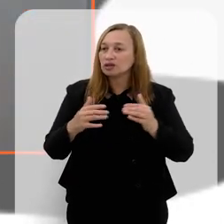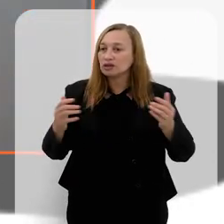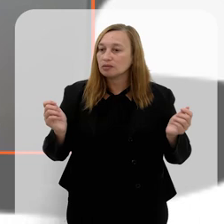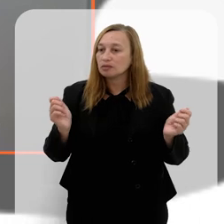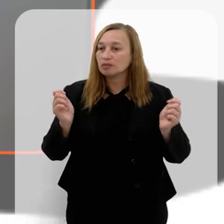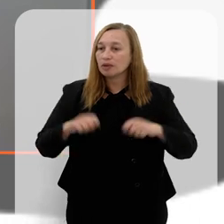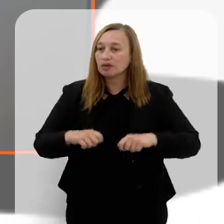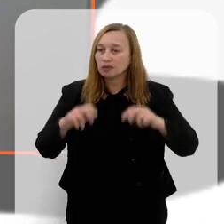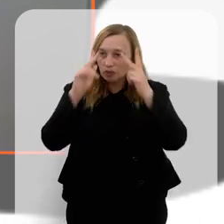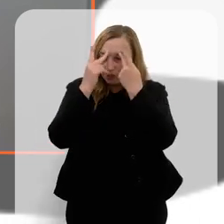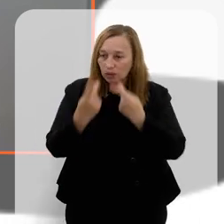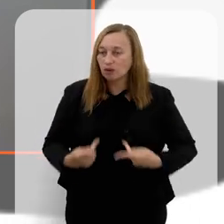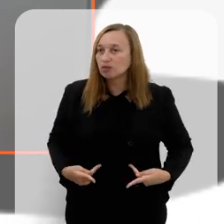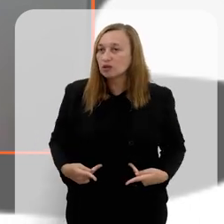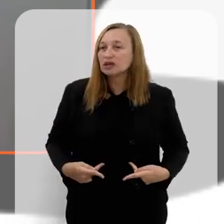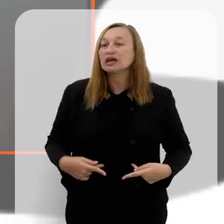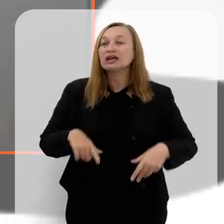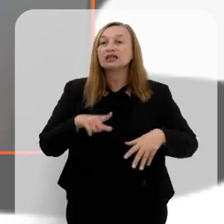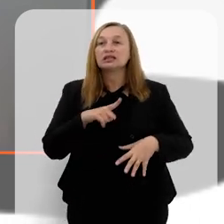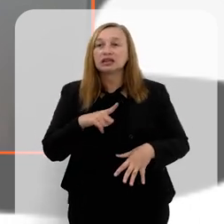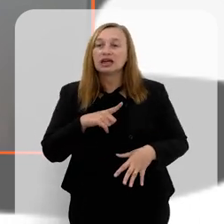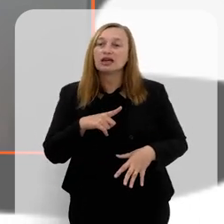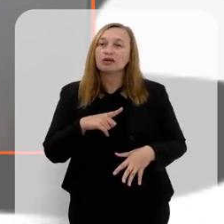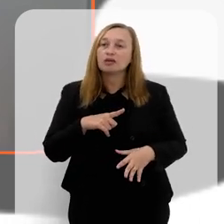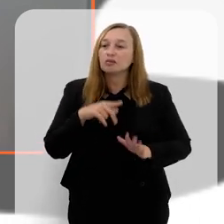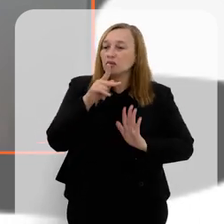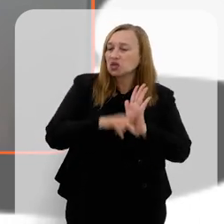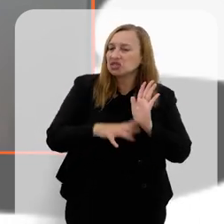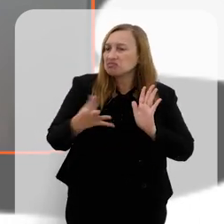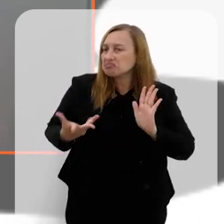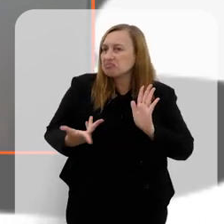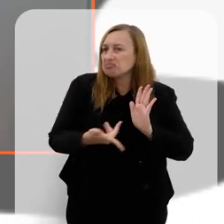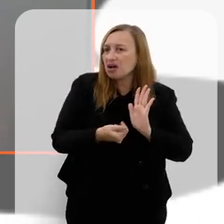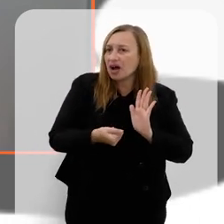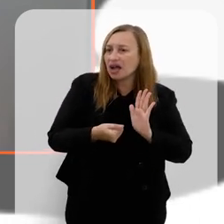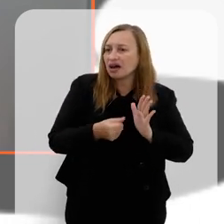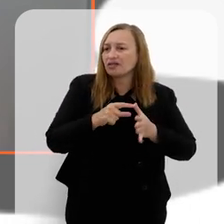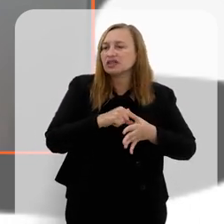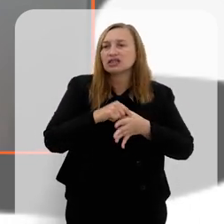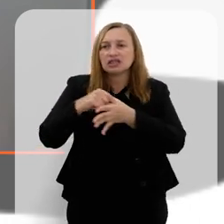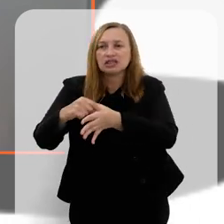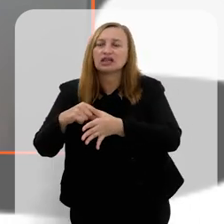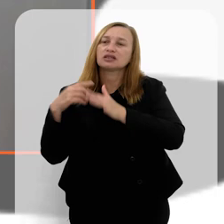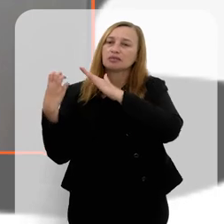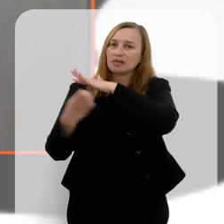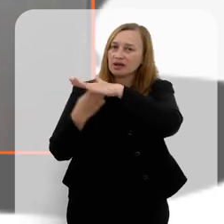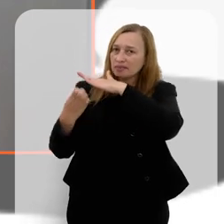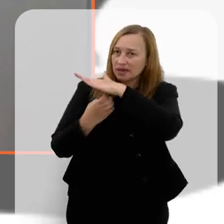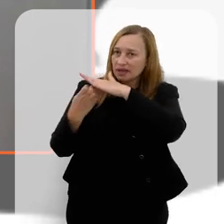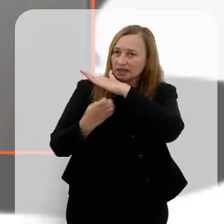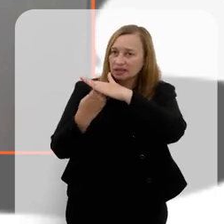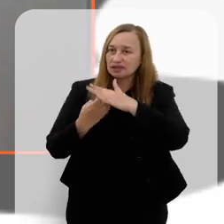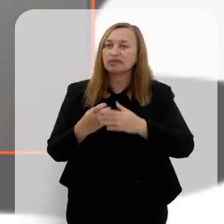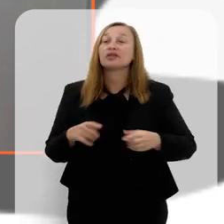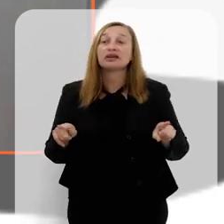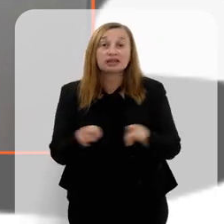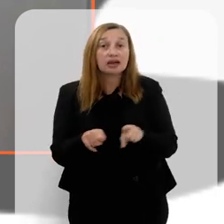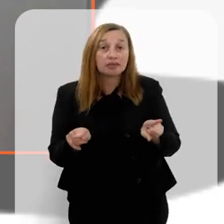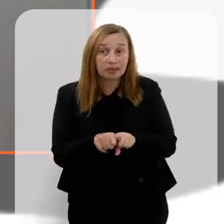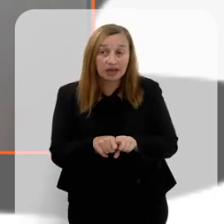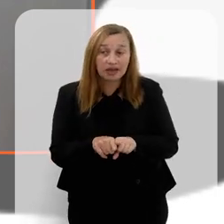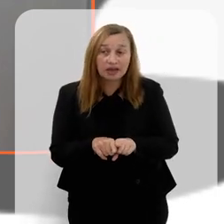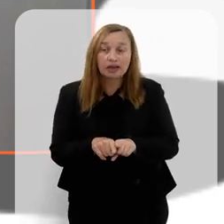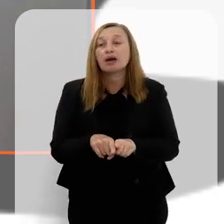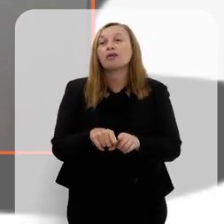do potencial humano. Então, ele tem projetos já maravilhosos de liderança para empresas e